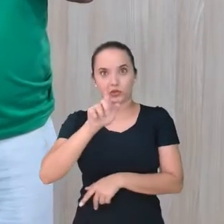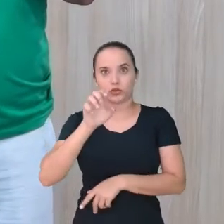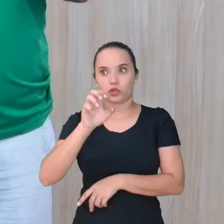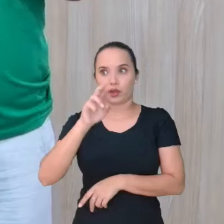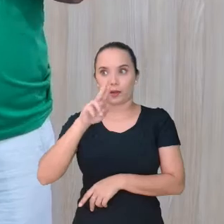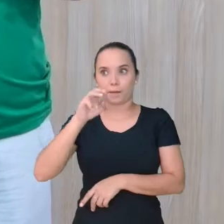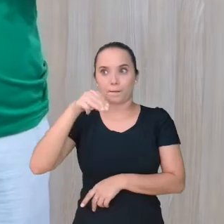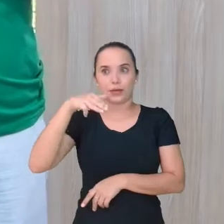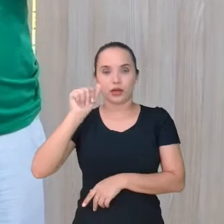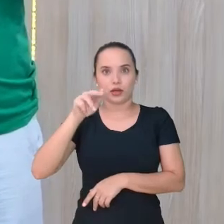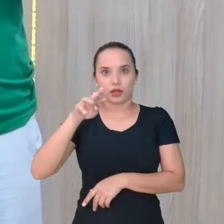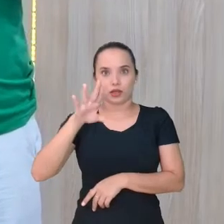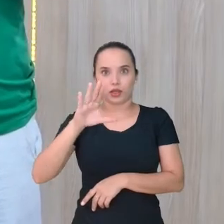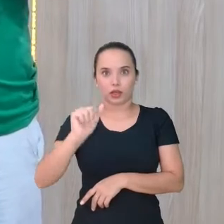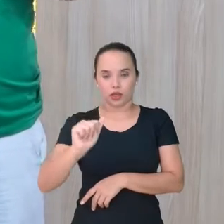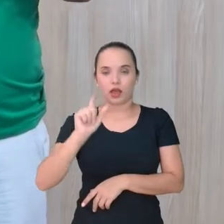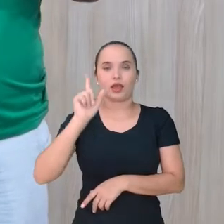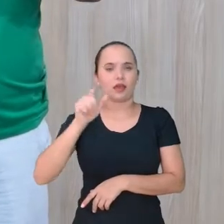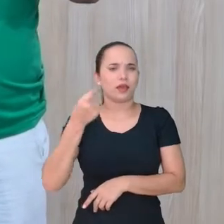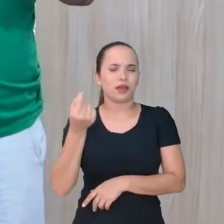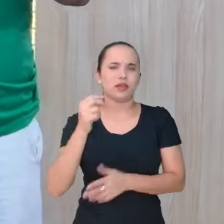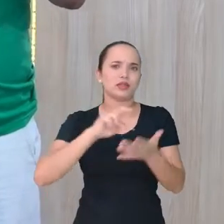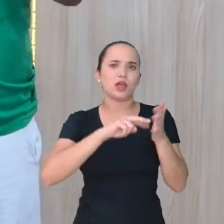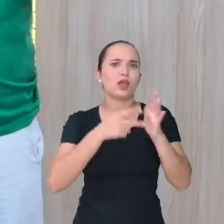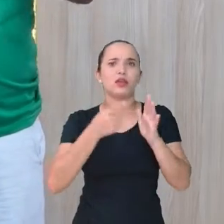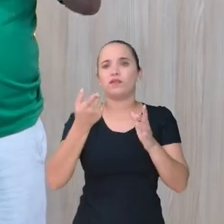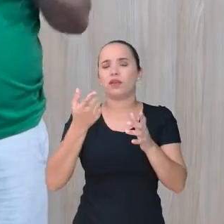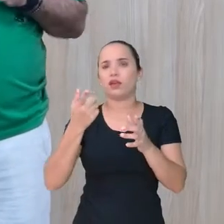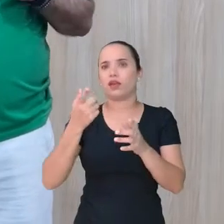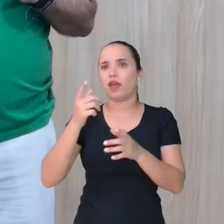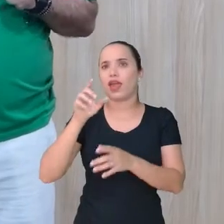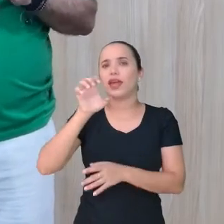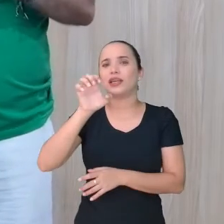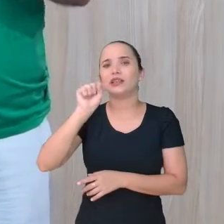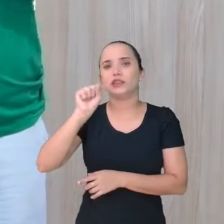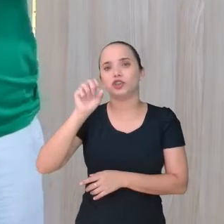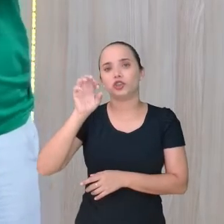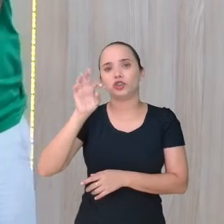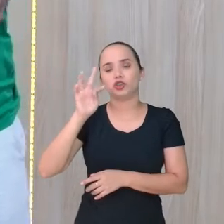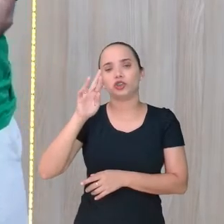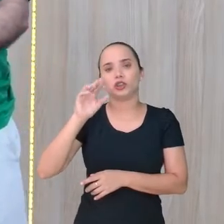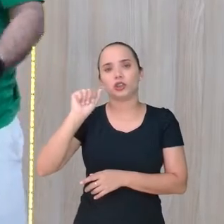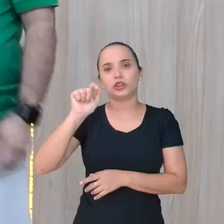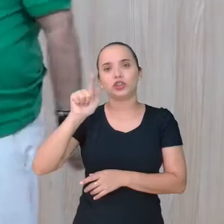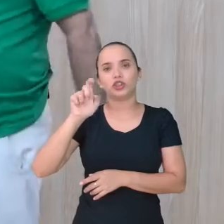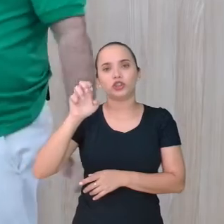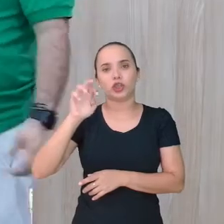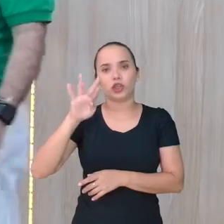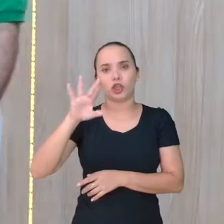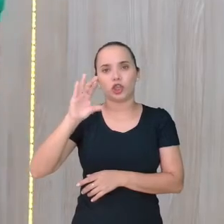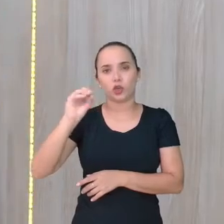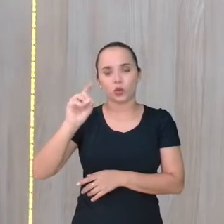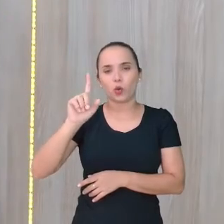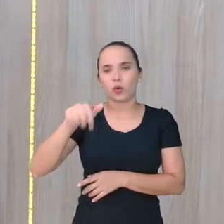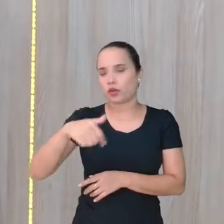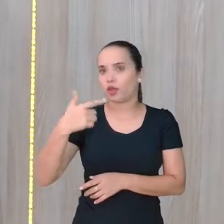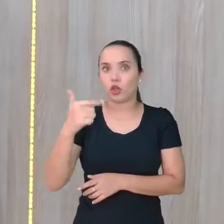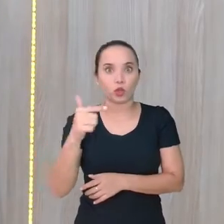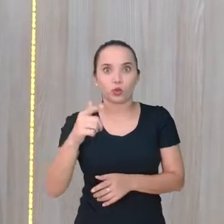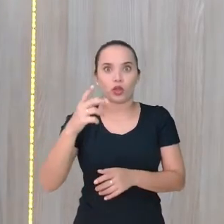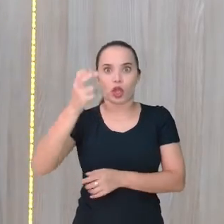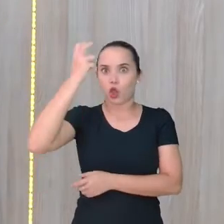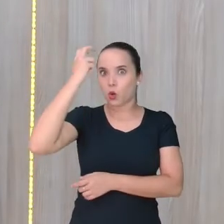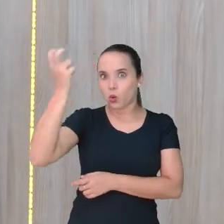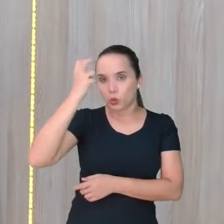para significar estrangeiro, estrangeiro que não tem a nossa cultura, não civilizado. Por isso a gente colocou entre